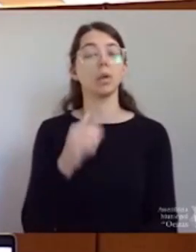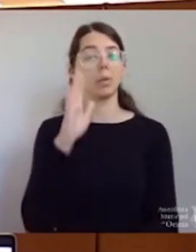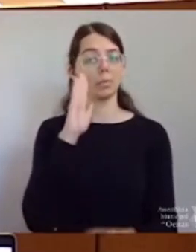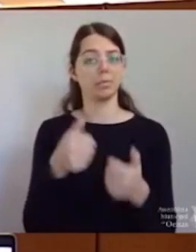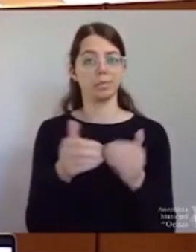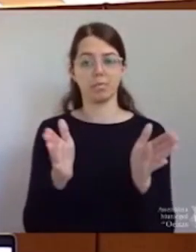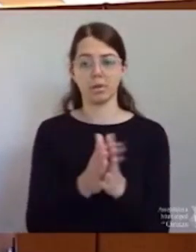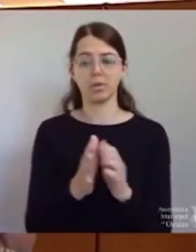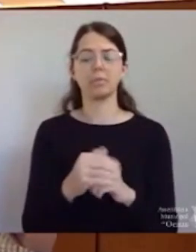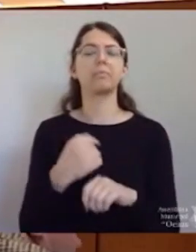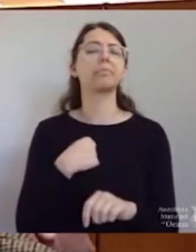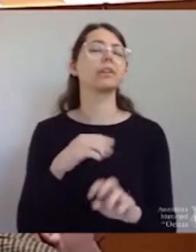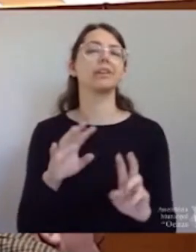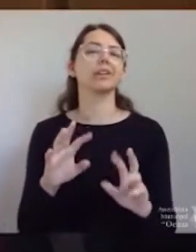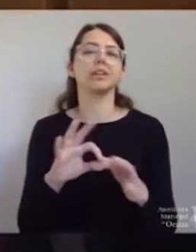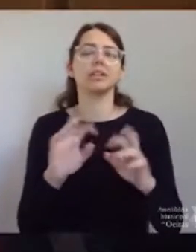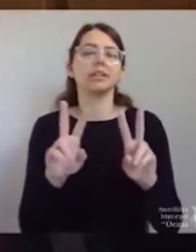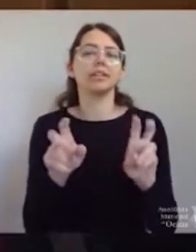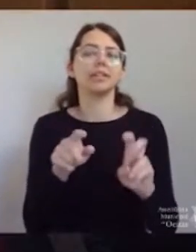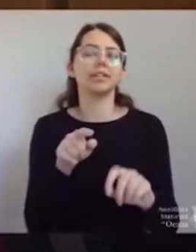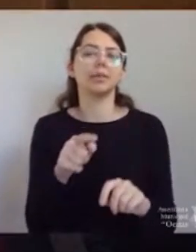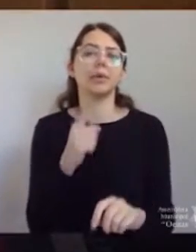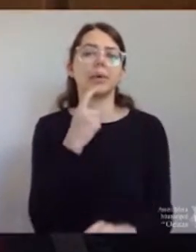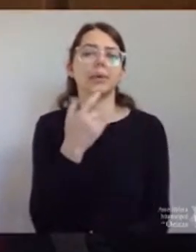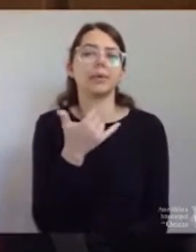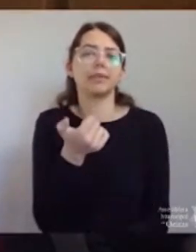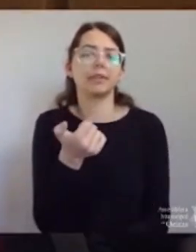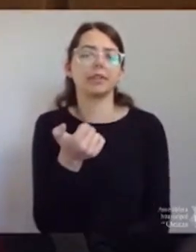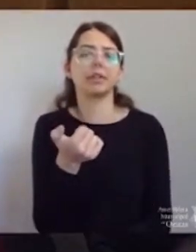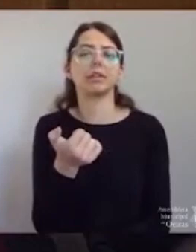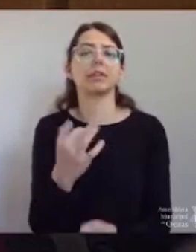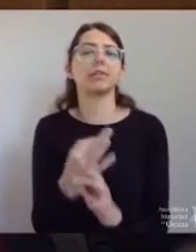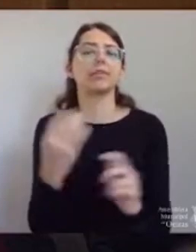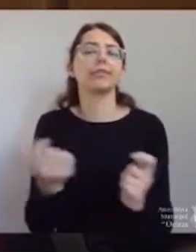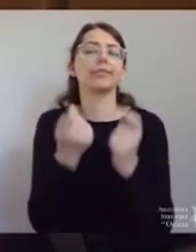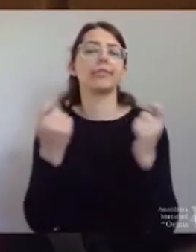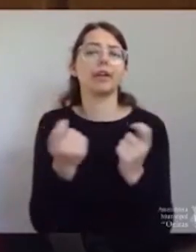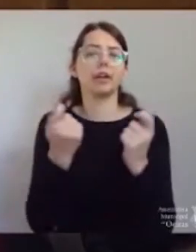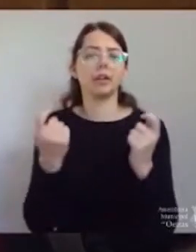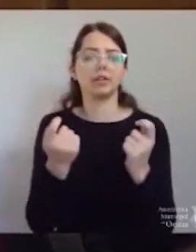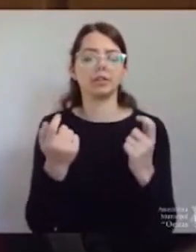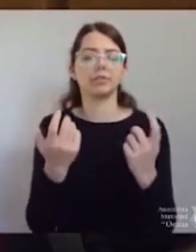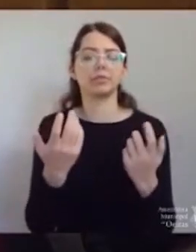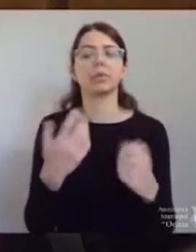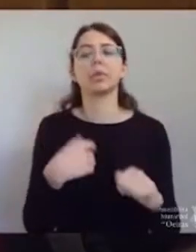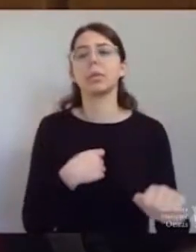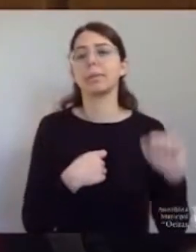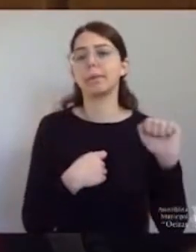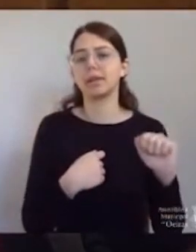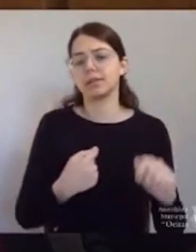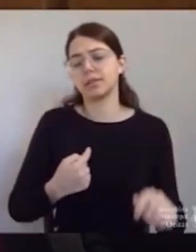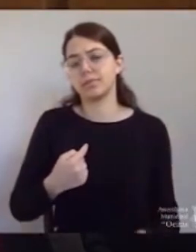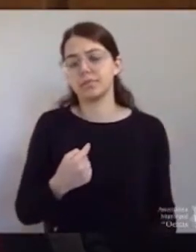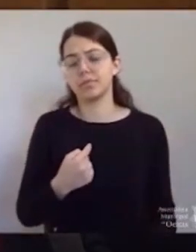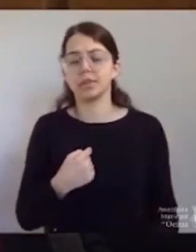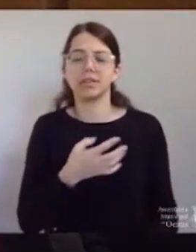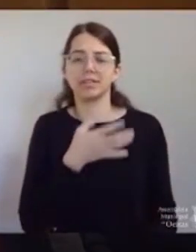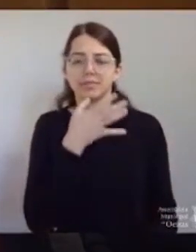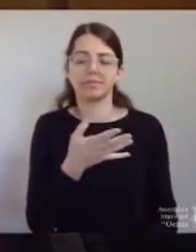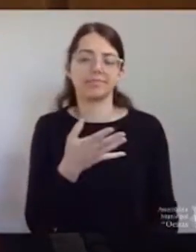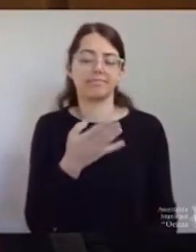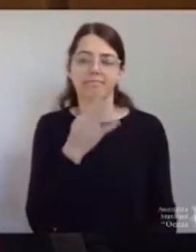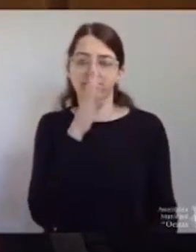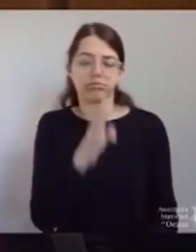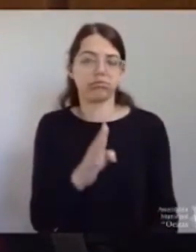Sobre este tema do 25 de Abril e das comemorações, o Partido Socialista, e eu vou dizer isto com toda a franqueza, acho